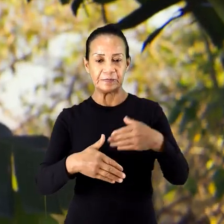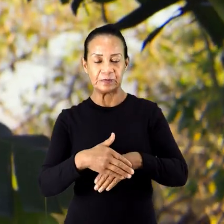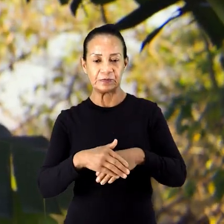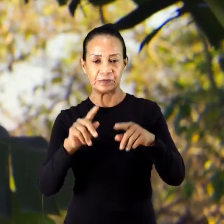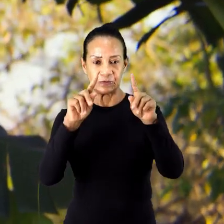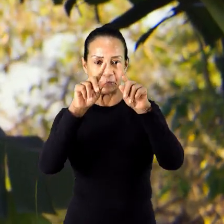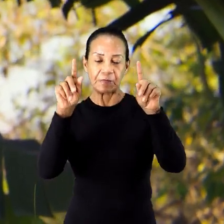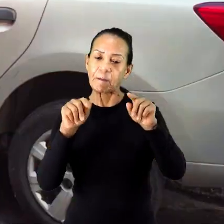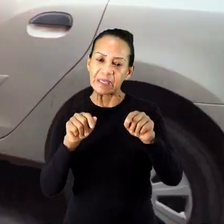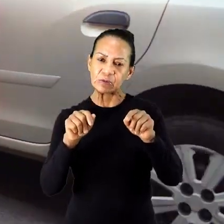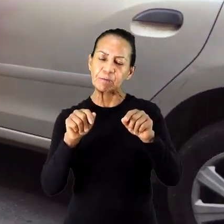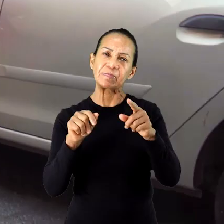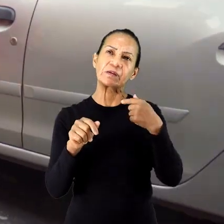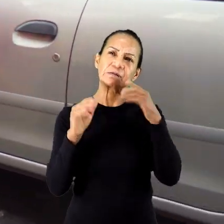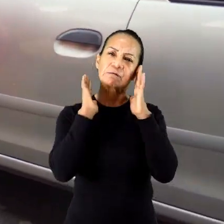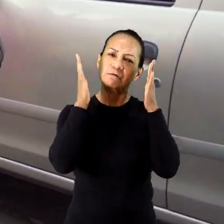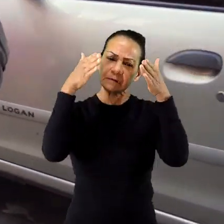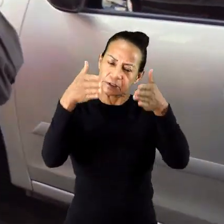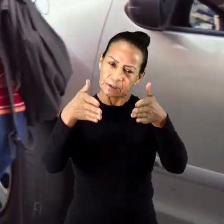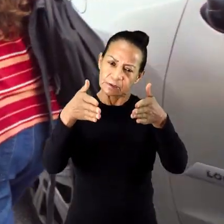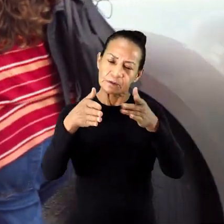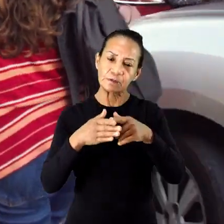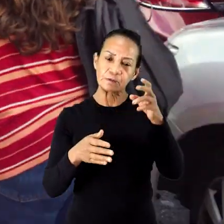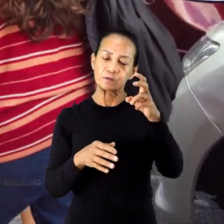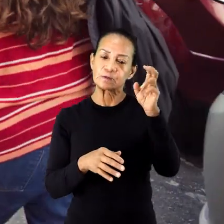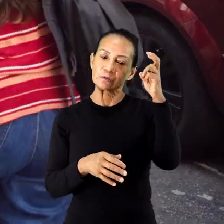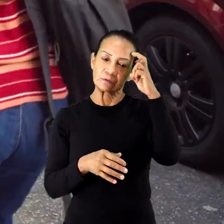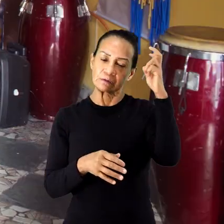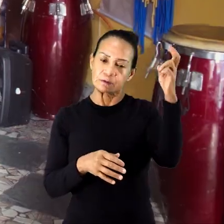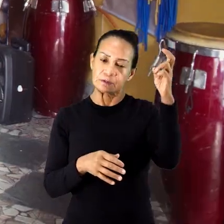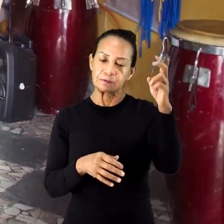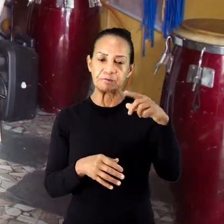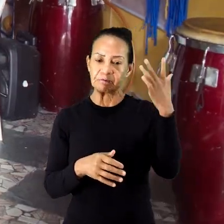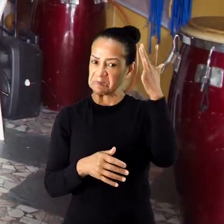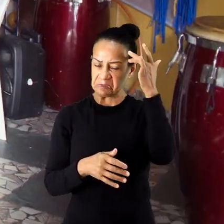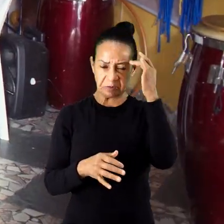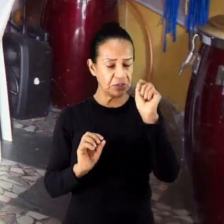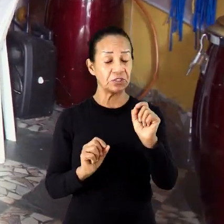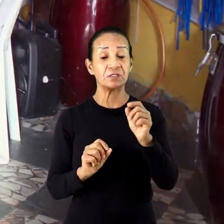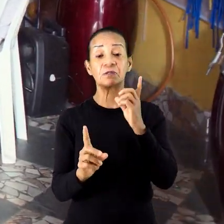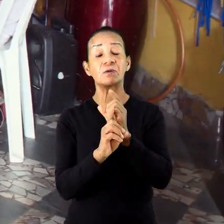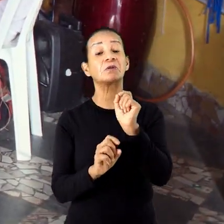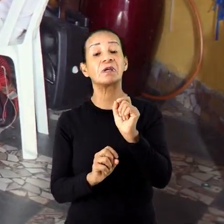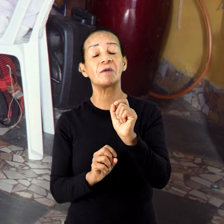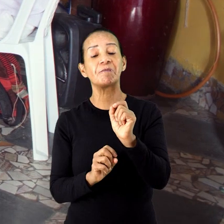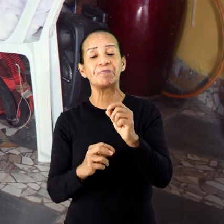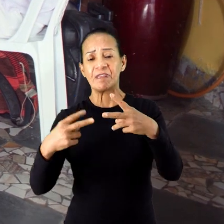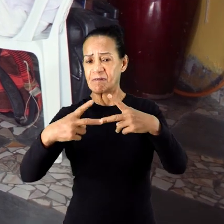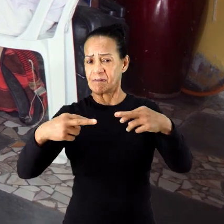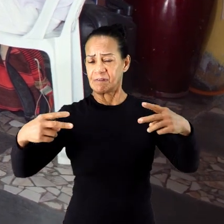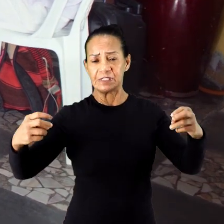Dentro de um mapeamento que era bem focado em cultura, a gente naturalmente